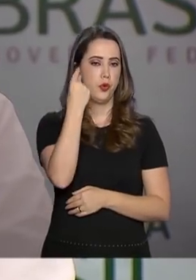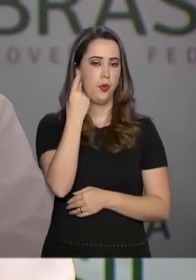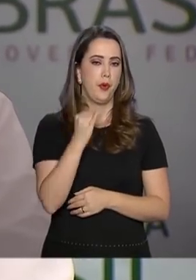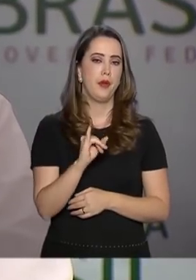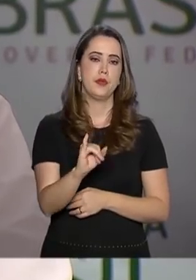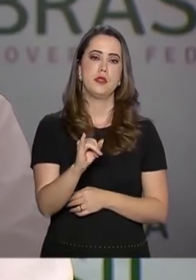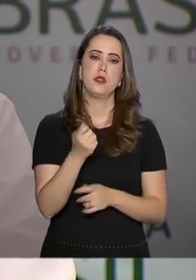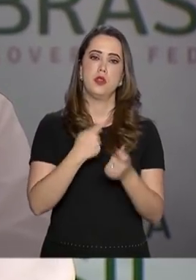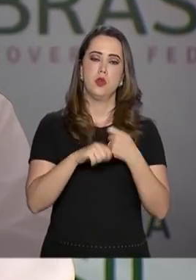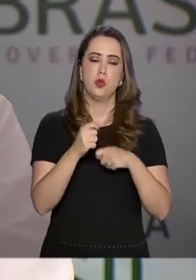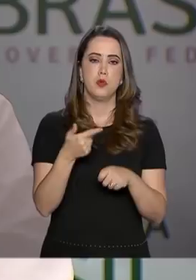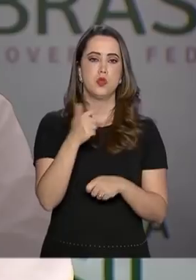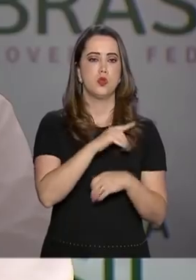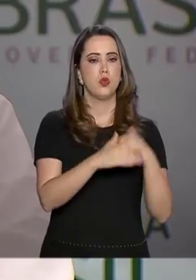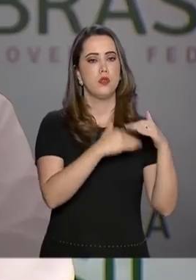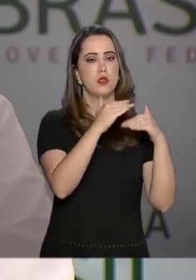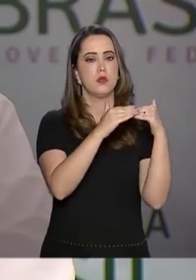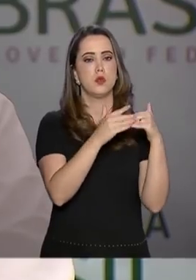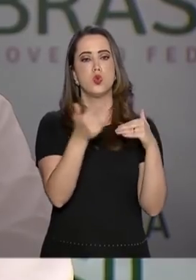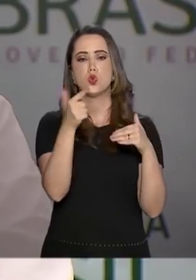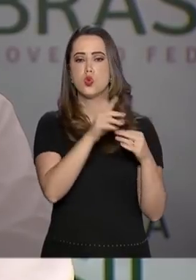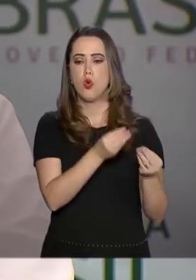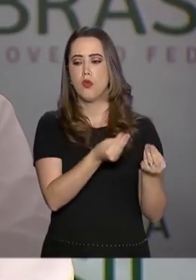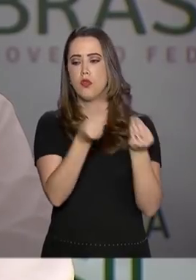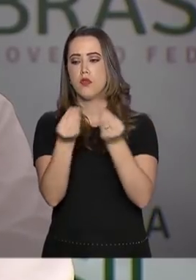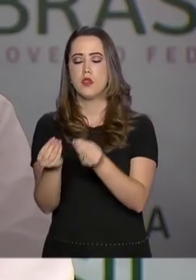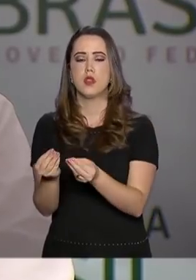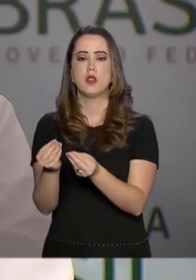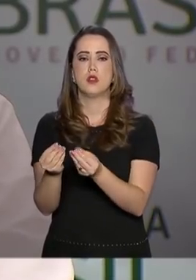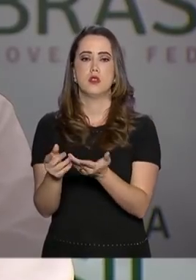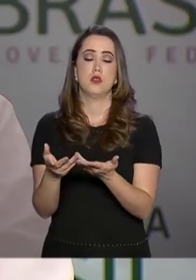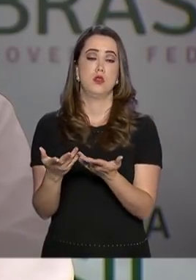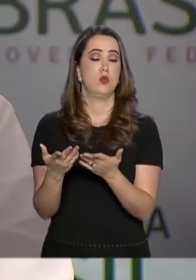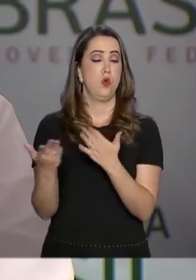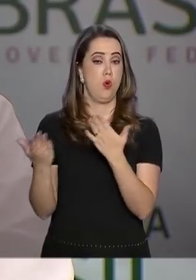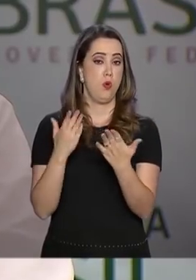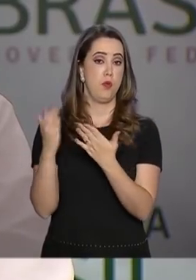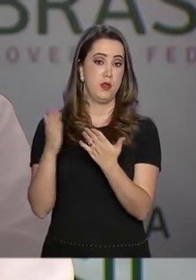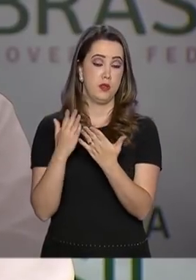caso a economia volte, volta o recurso ou proporcional ao que volte.